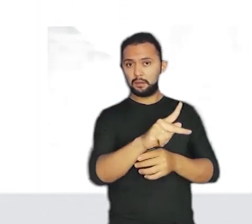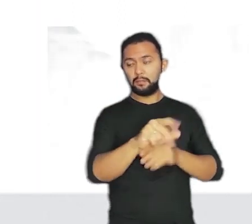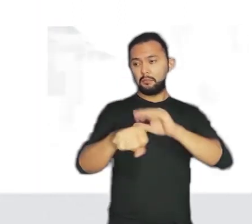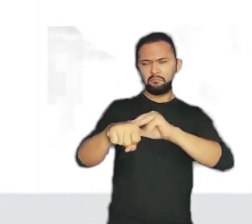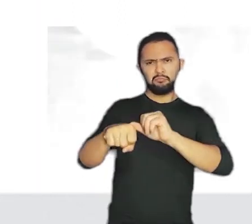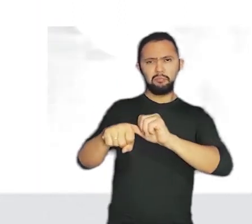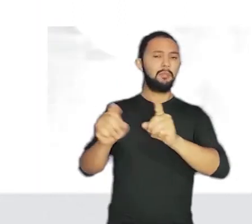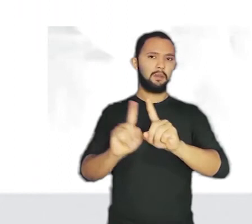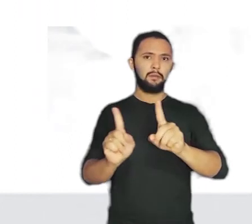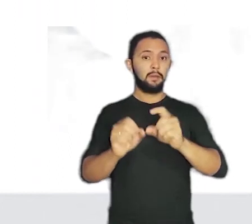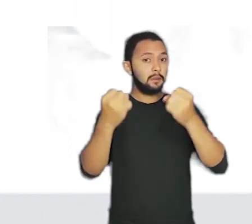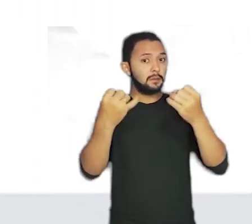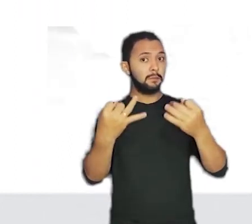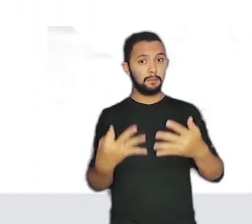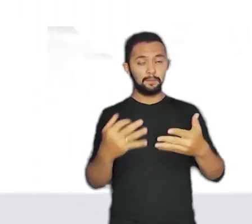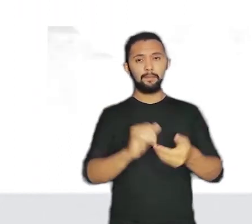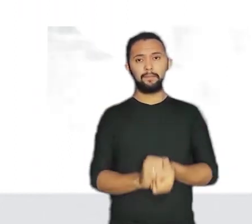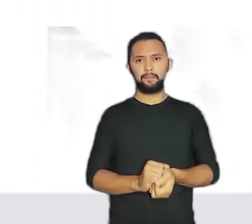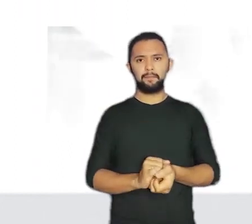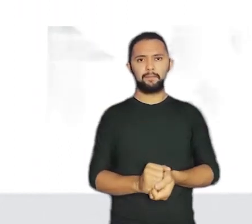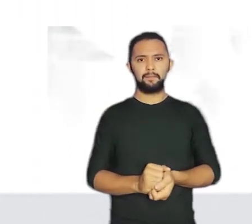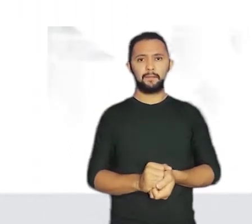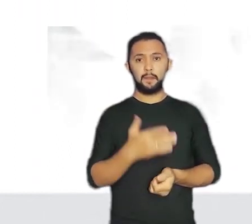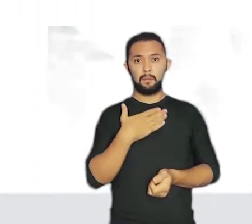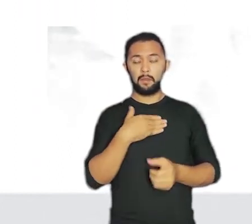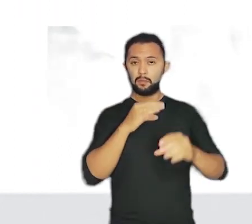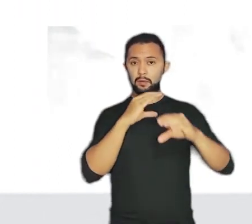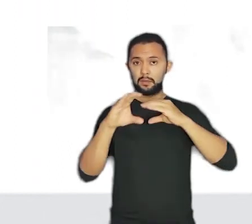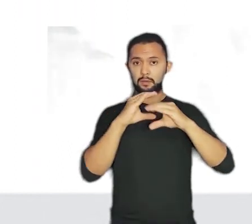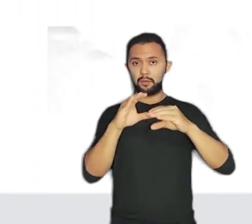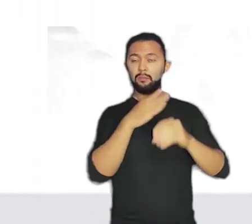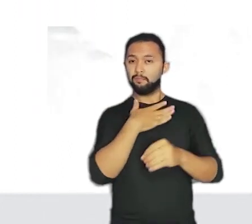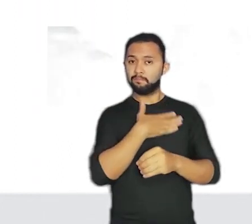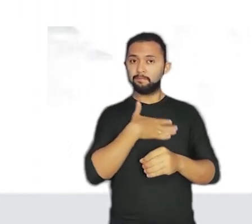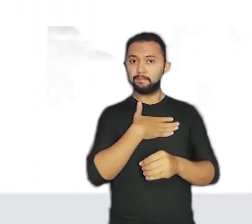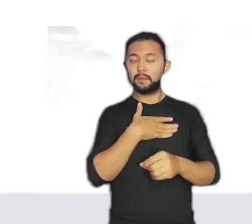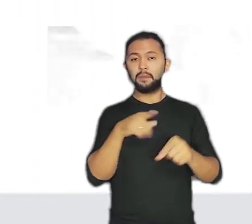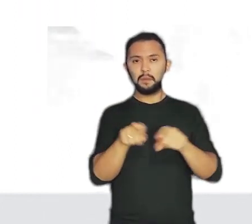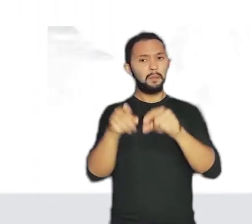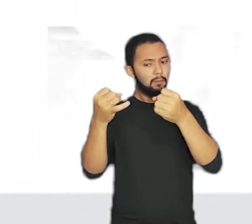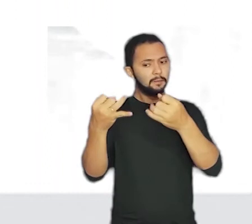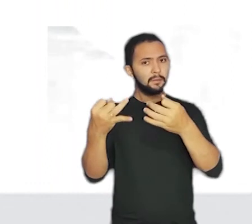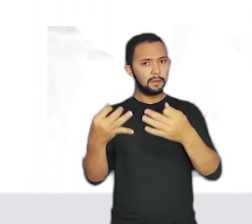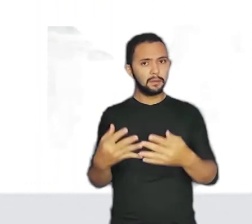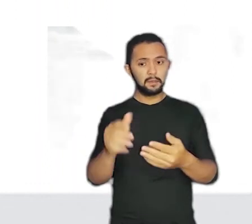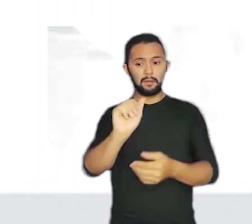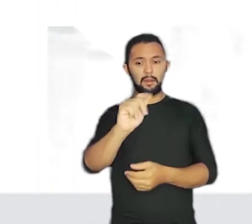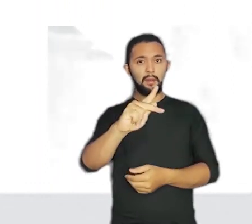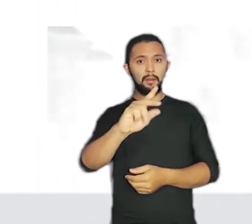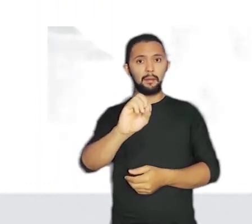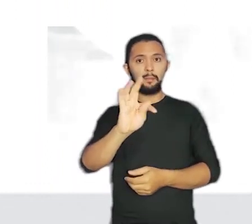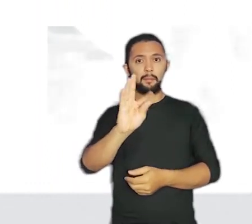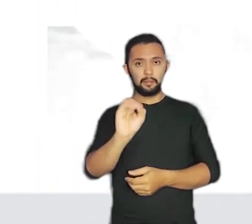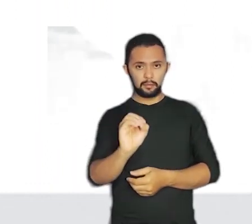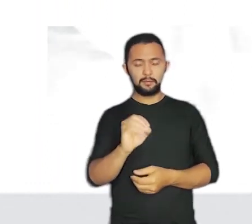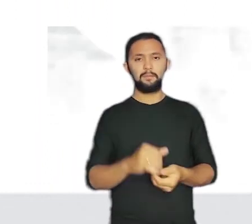é um chamamento, é uma explicação. Meu cantor preferido é uma explicação de quem é também Chico Buarque. Então isso